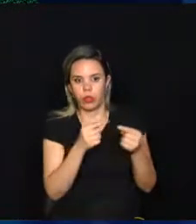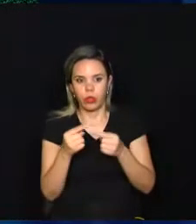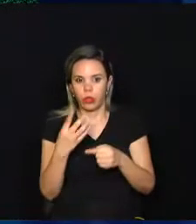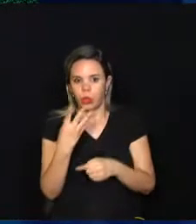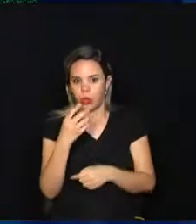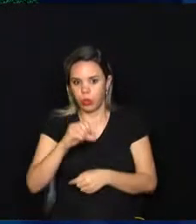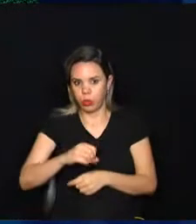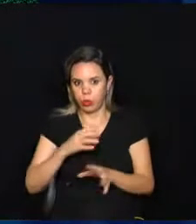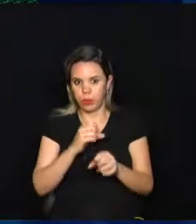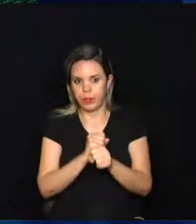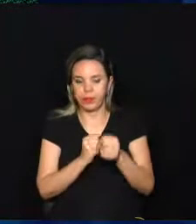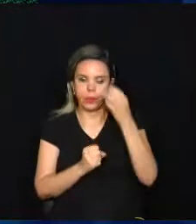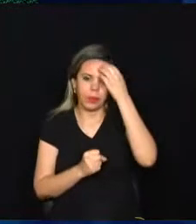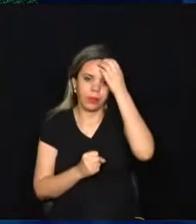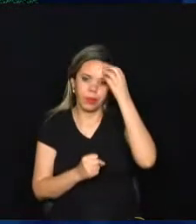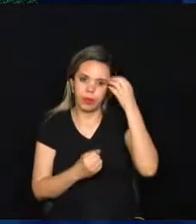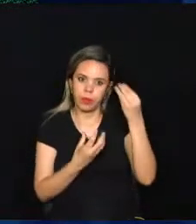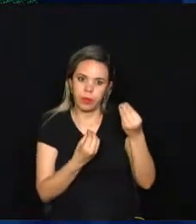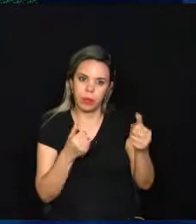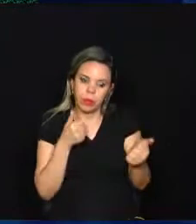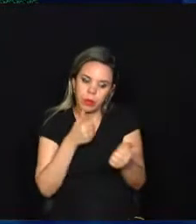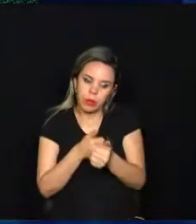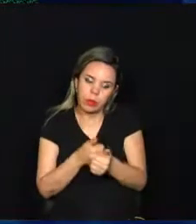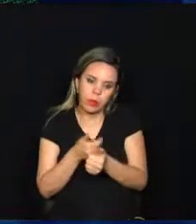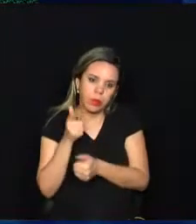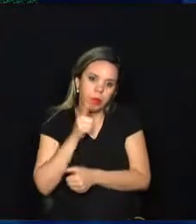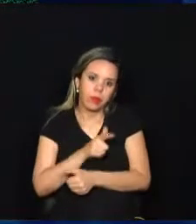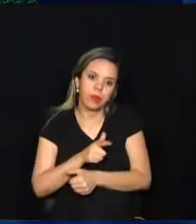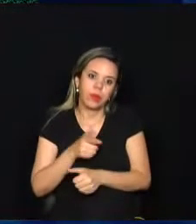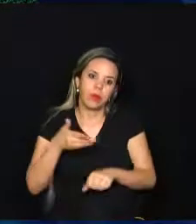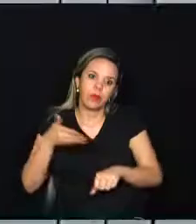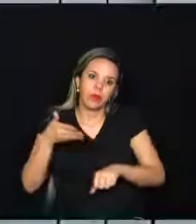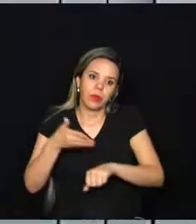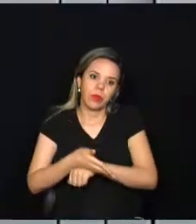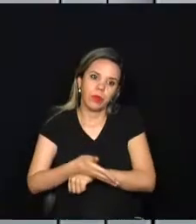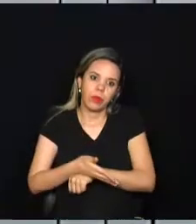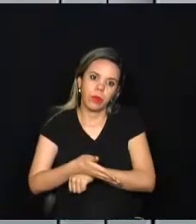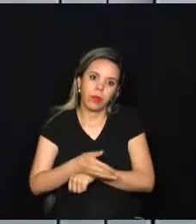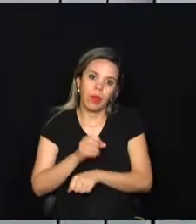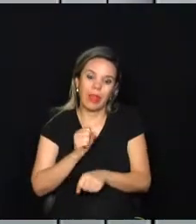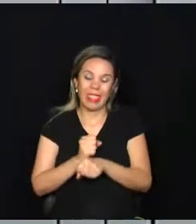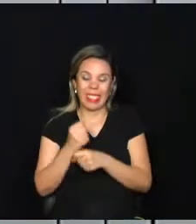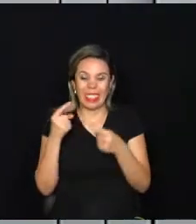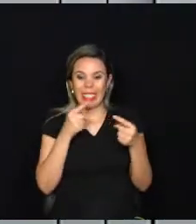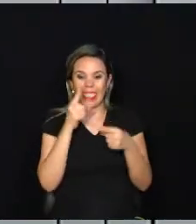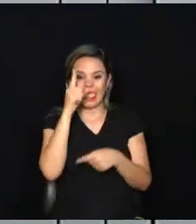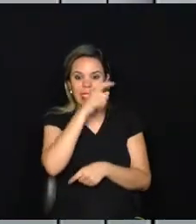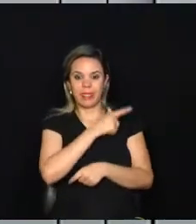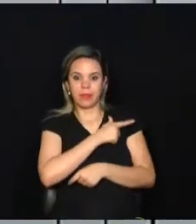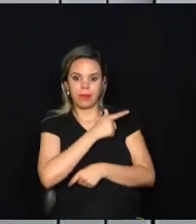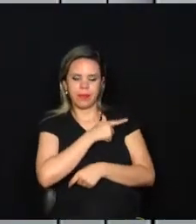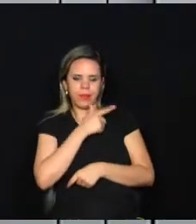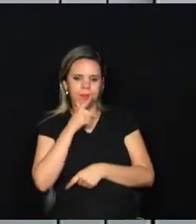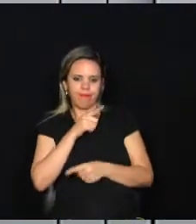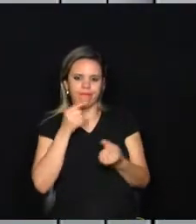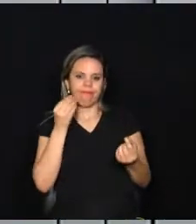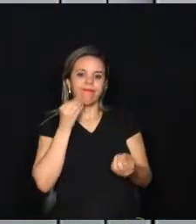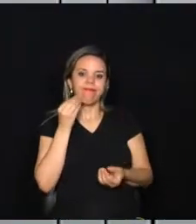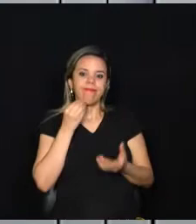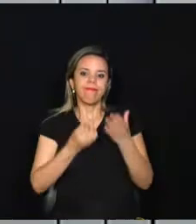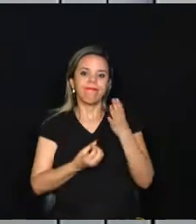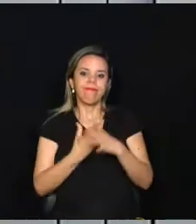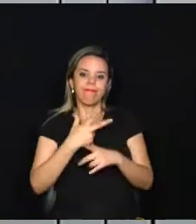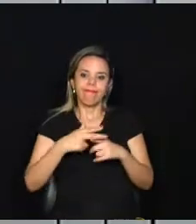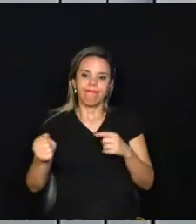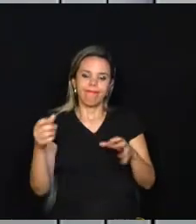49 pontos e muito próximo de conquistar o acesso. Então, parada dura para o Guarani, mas que tem oportunidade de